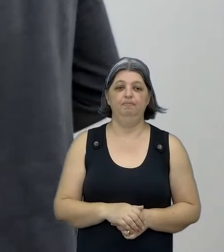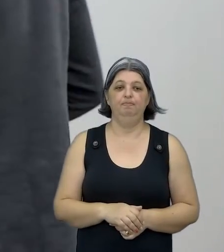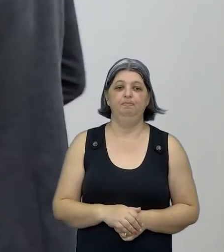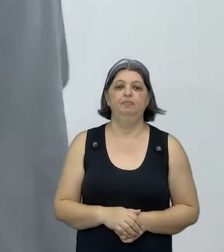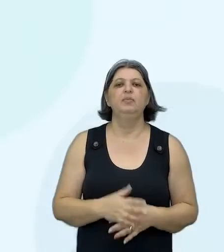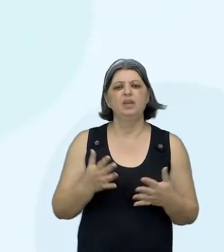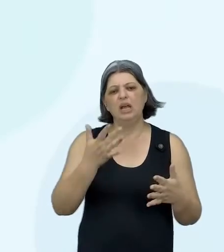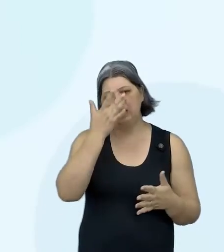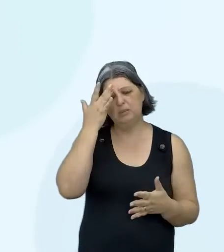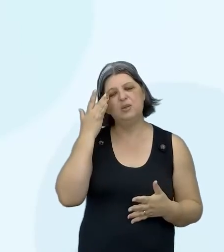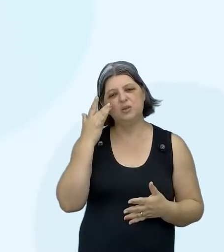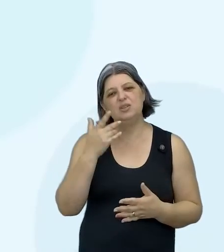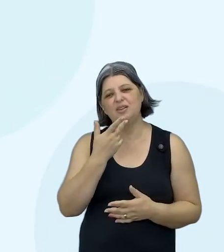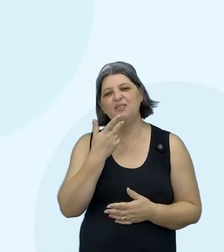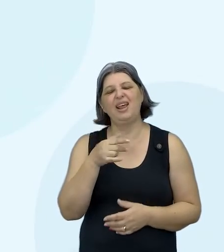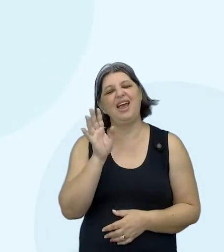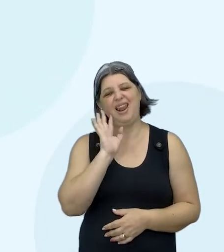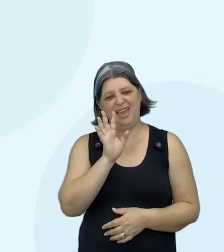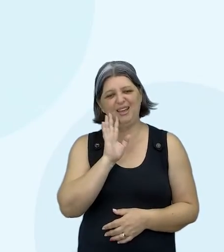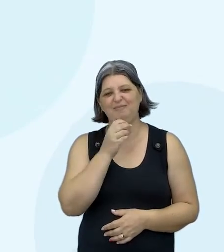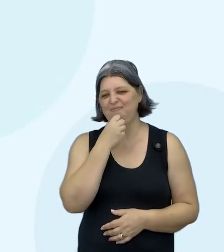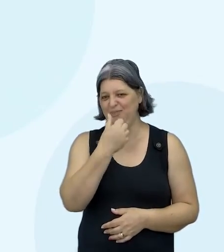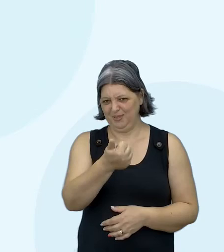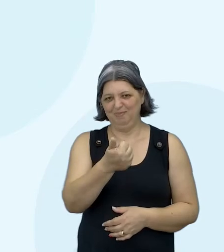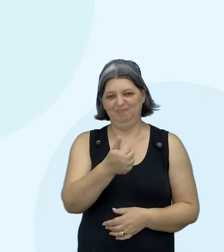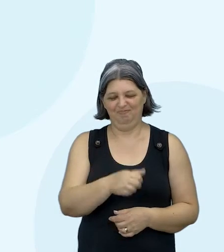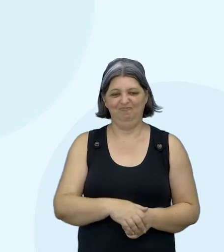que dizem que foi legal. Lê para nós, professora.